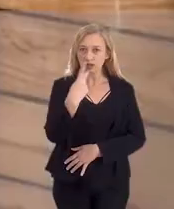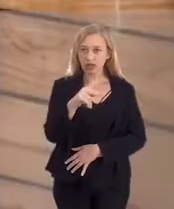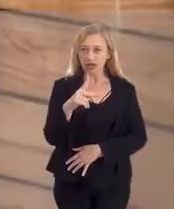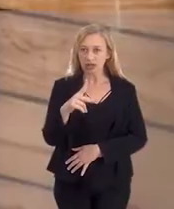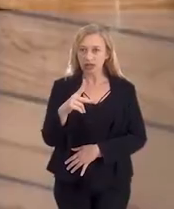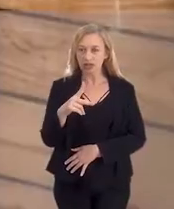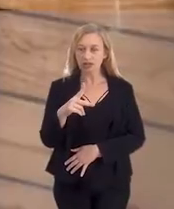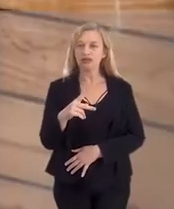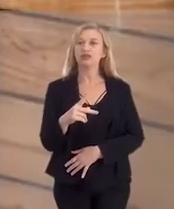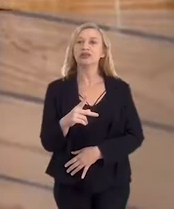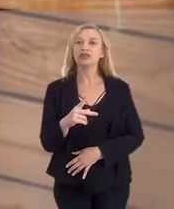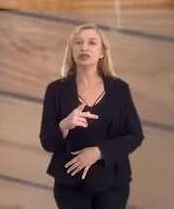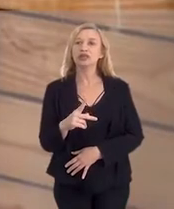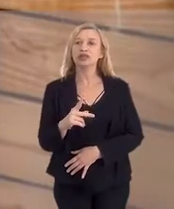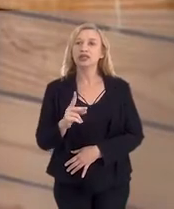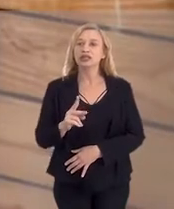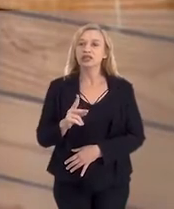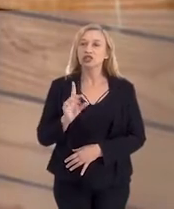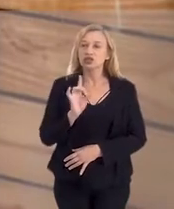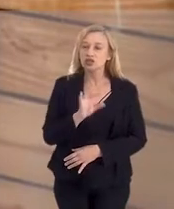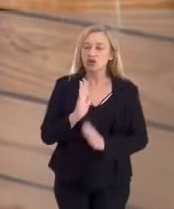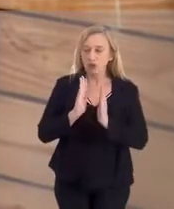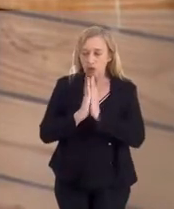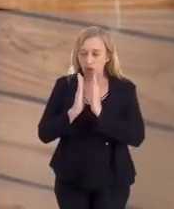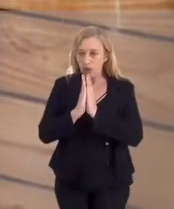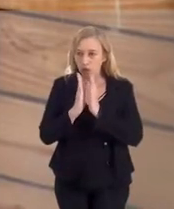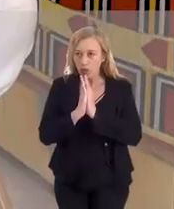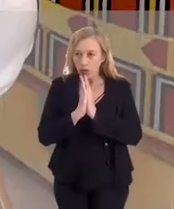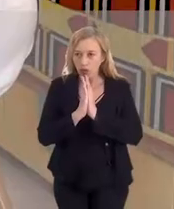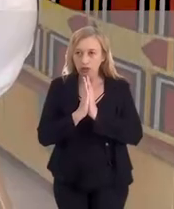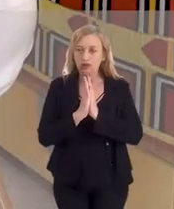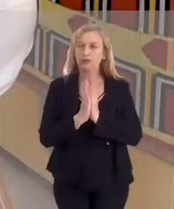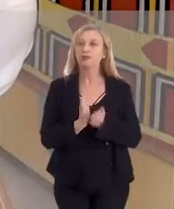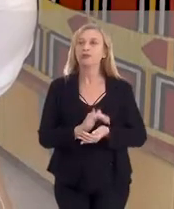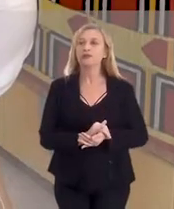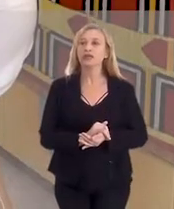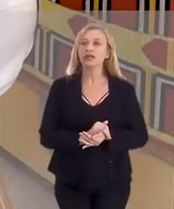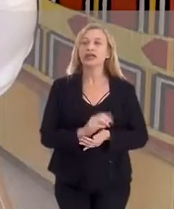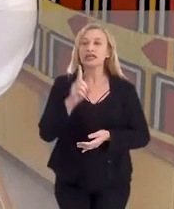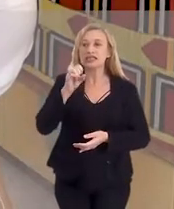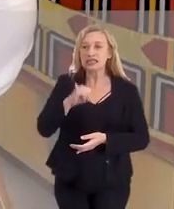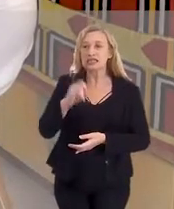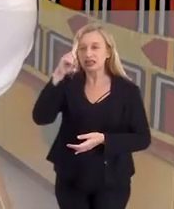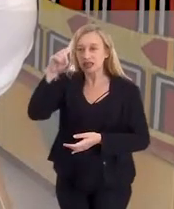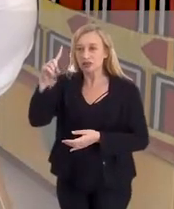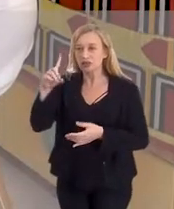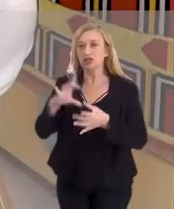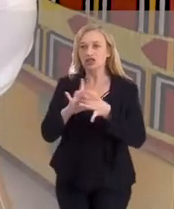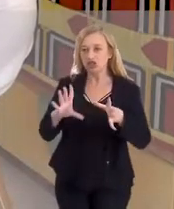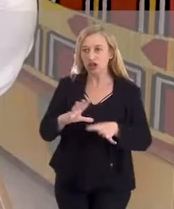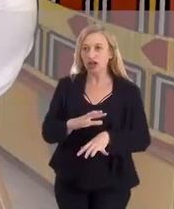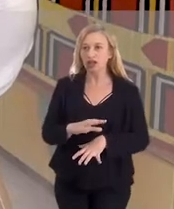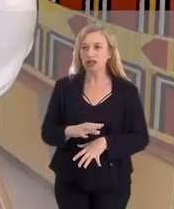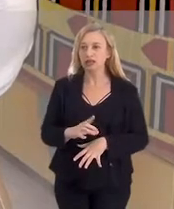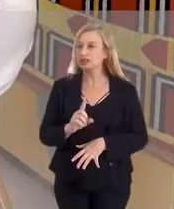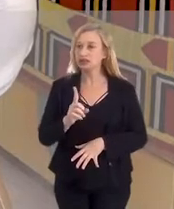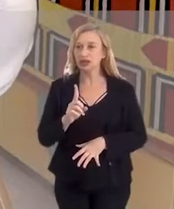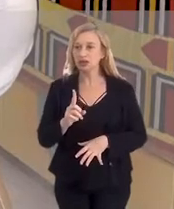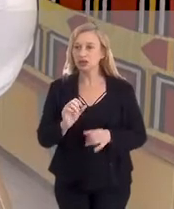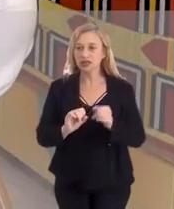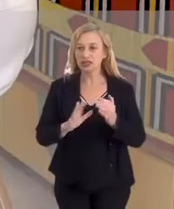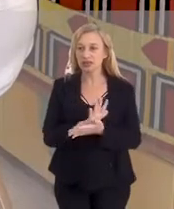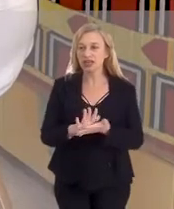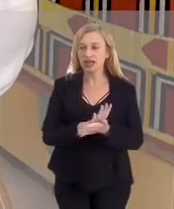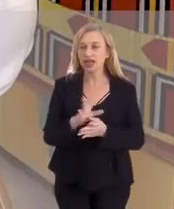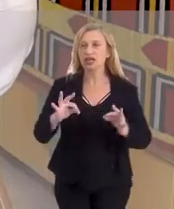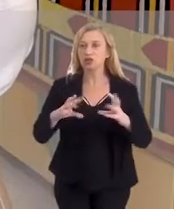ao filho dele. Então, sempre que nós só fazemos uma reza, nós só tiramos uma reza, se Deus permitir. Senão